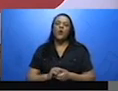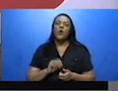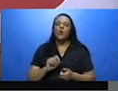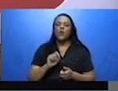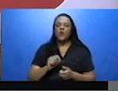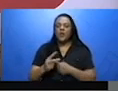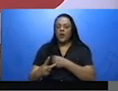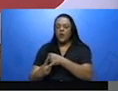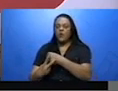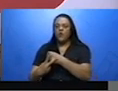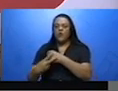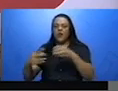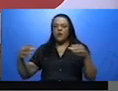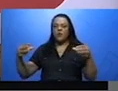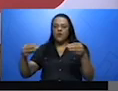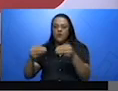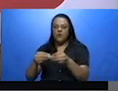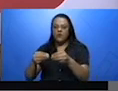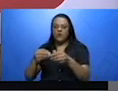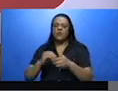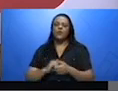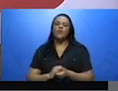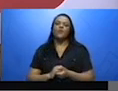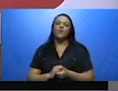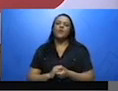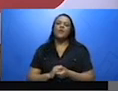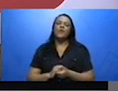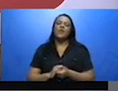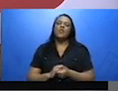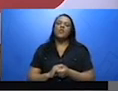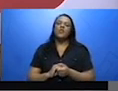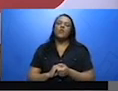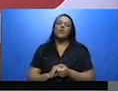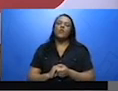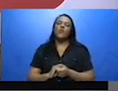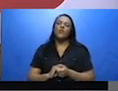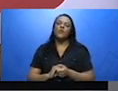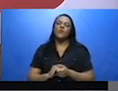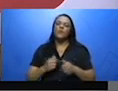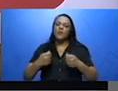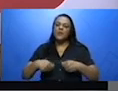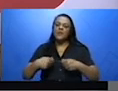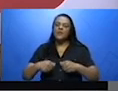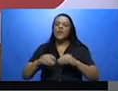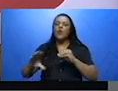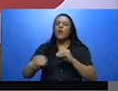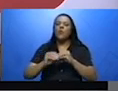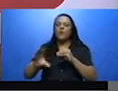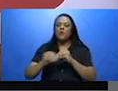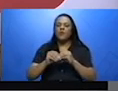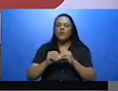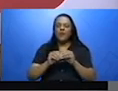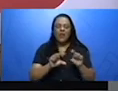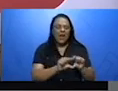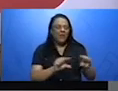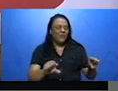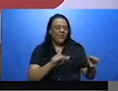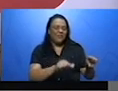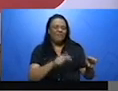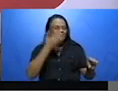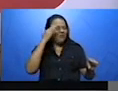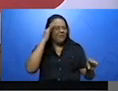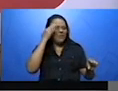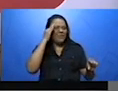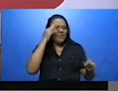ou reduzida de gerúndio, ou reduzida de infinitivo, nós temos que acrescentar. Senão fica incompleto, ou então até meio que